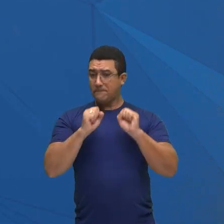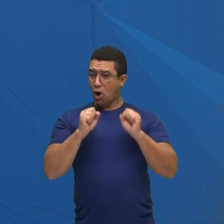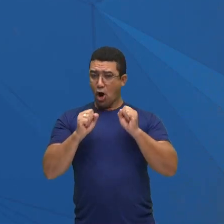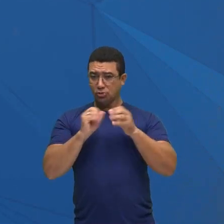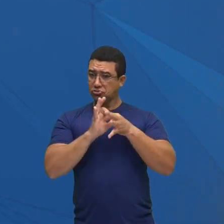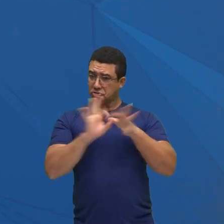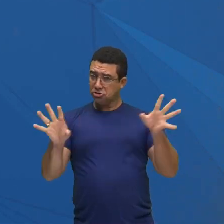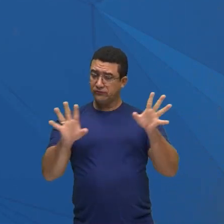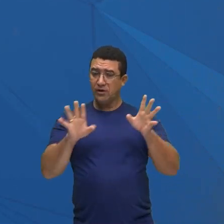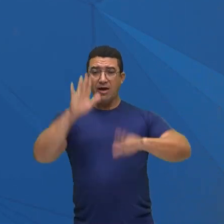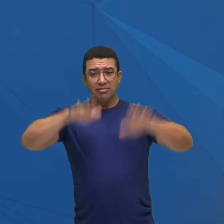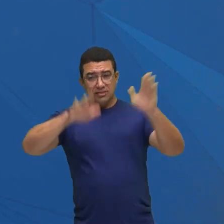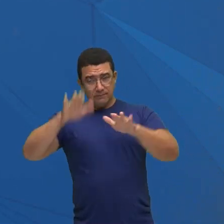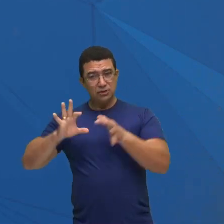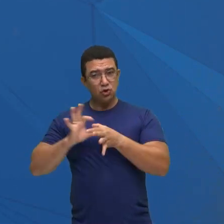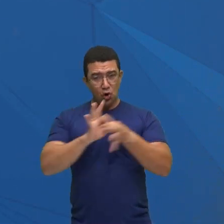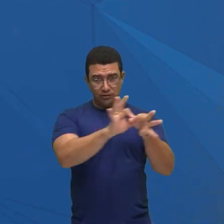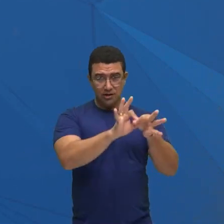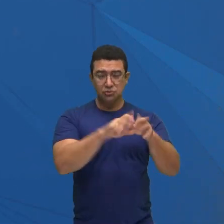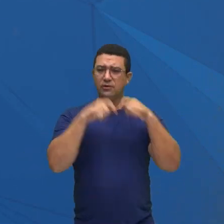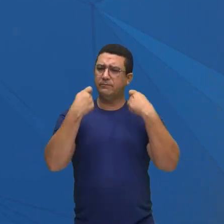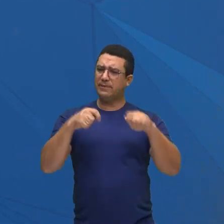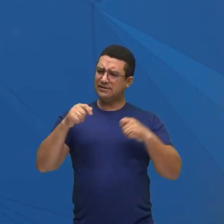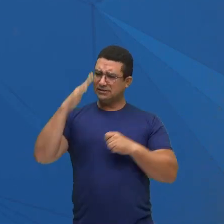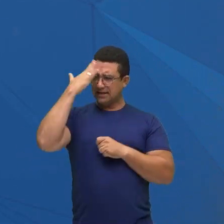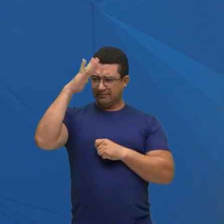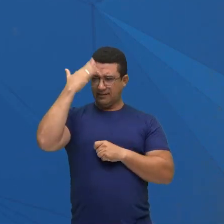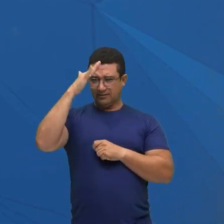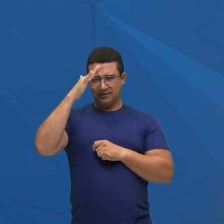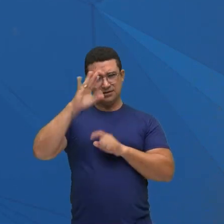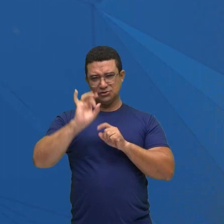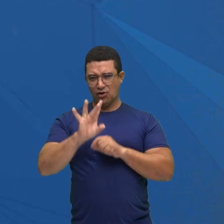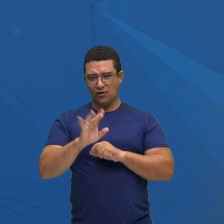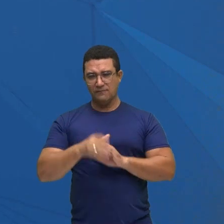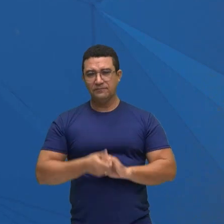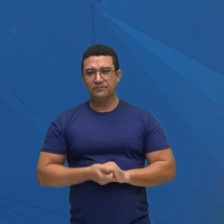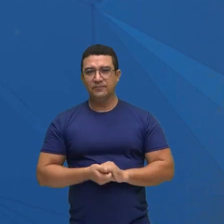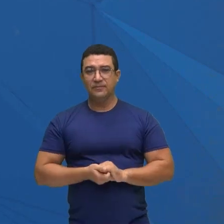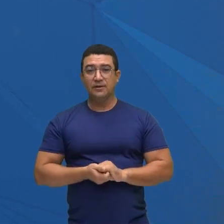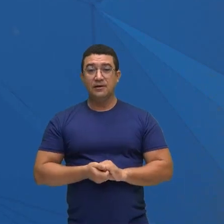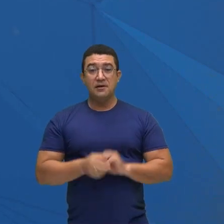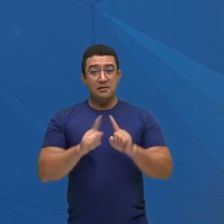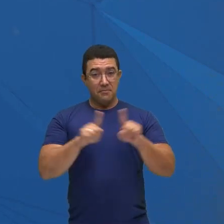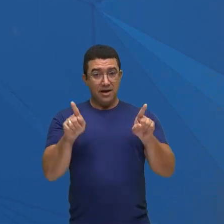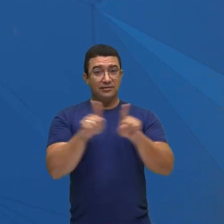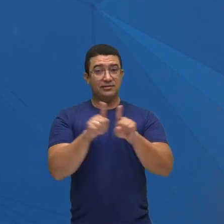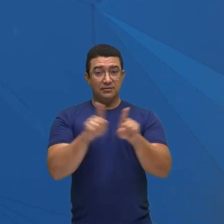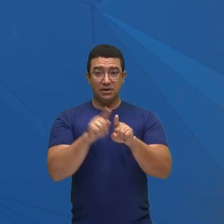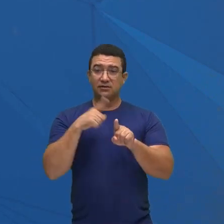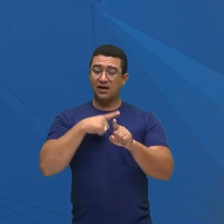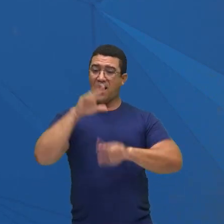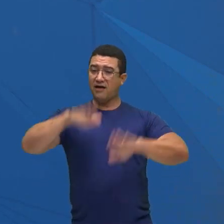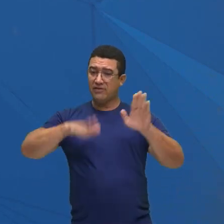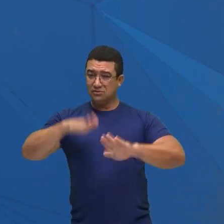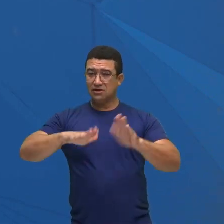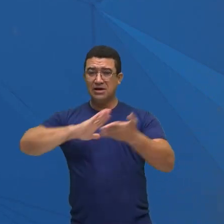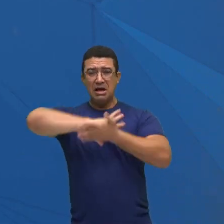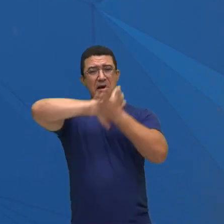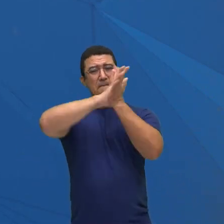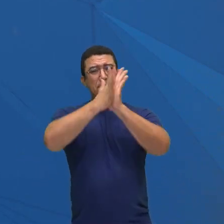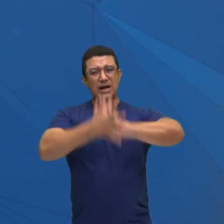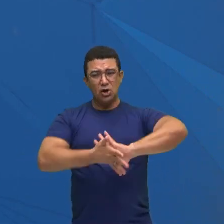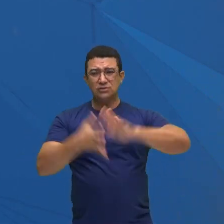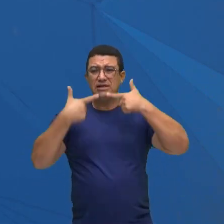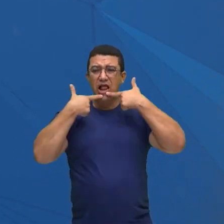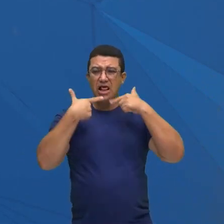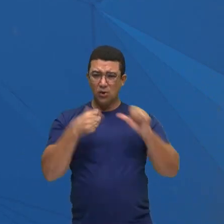precisa compreender. Mas existe também algo que é muito falado, que se chama do preconceito linguístico. E para falar